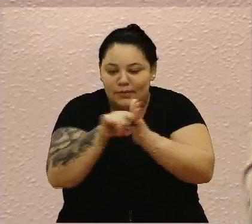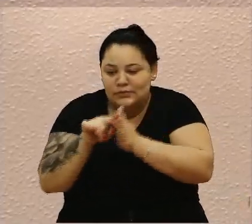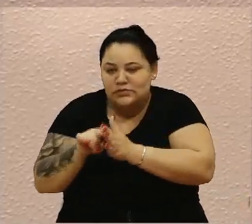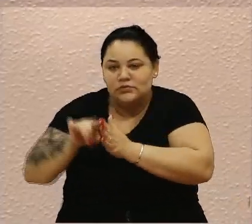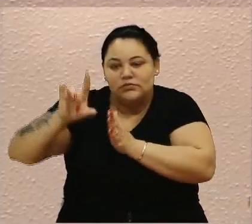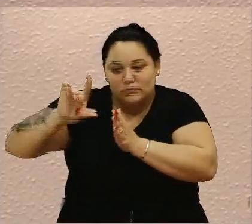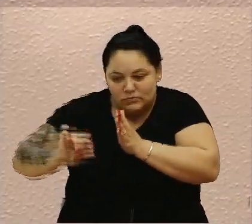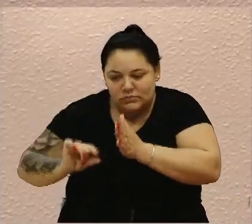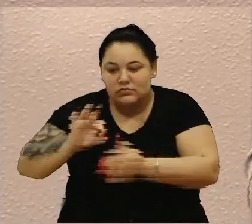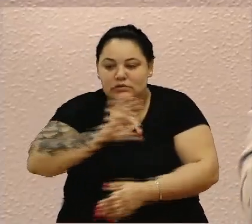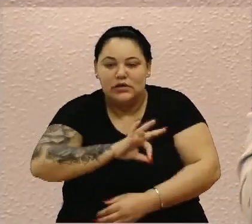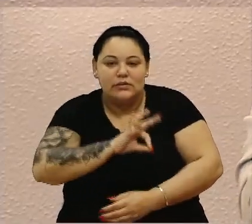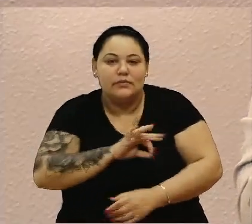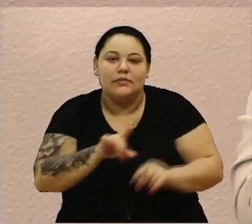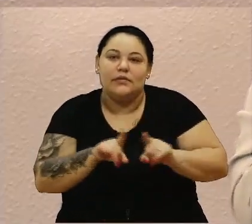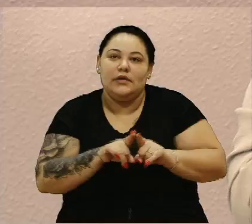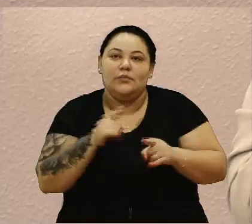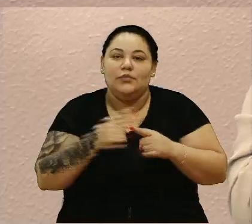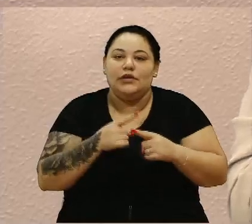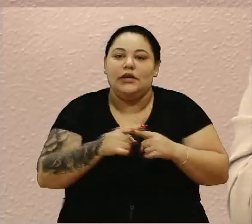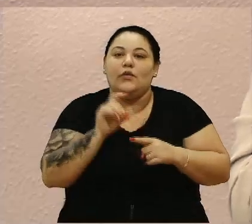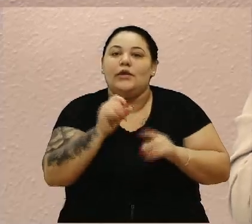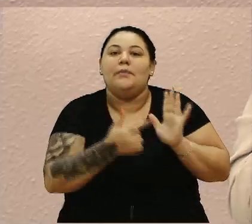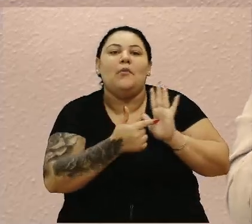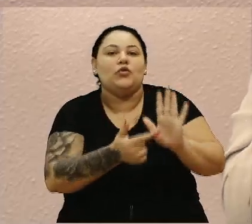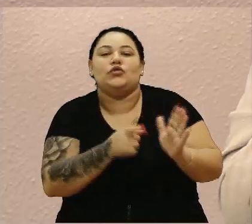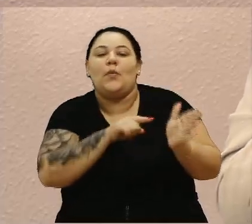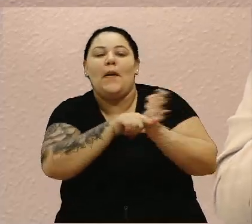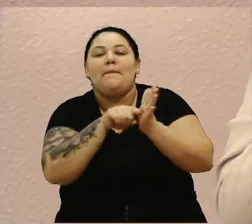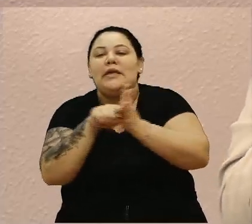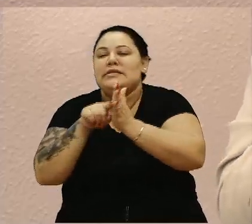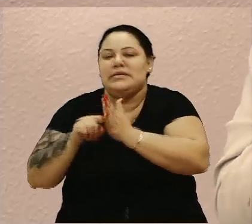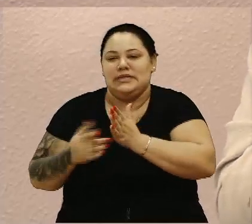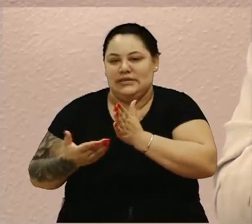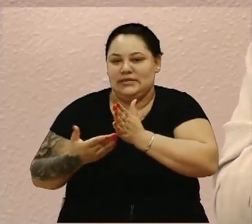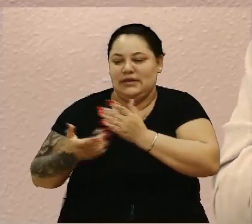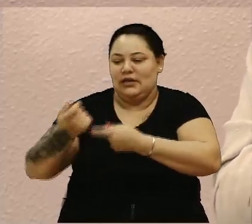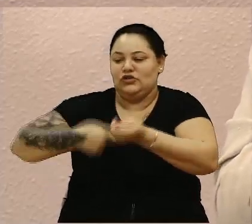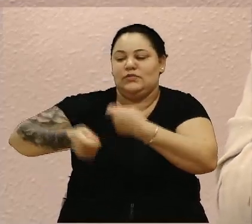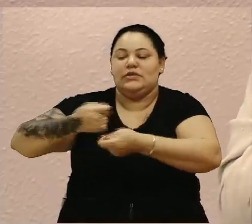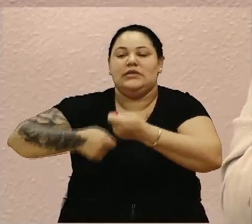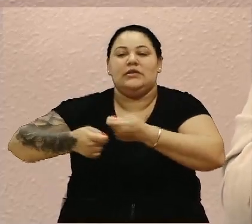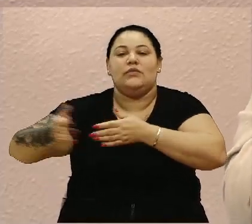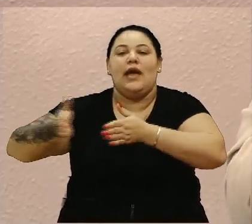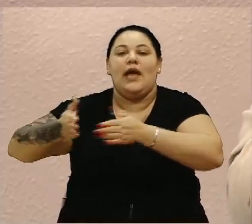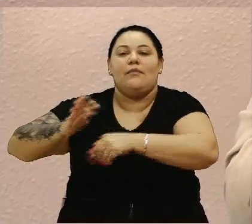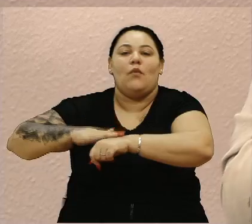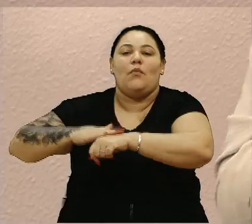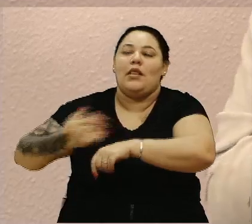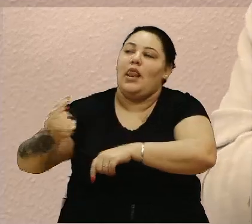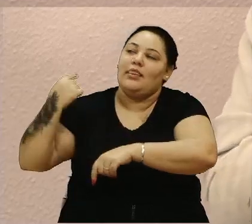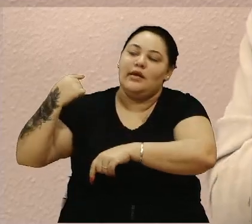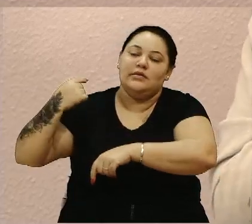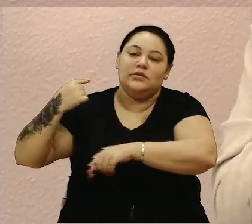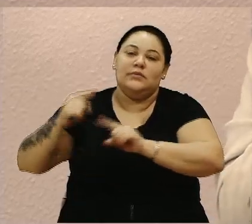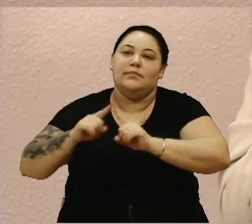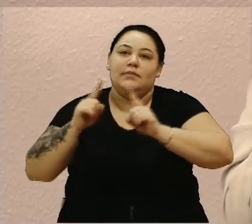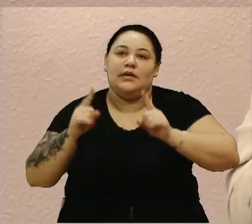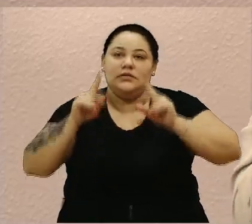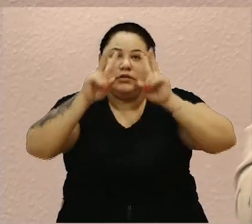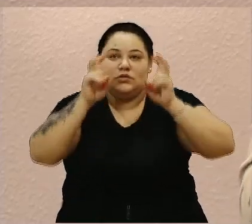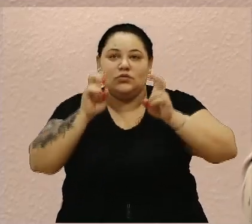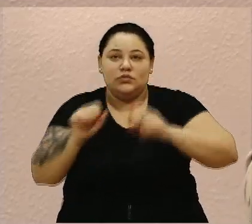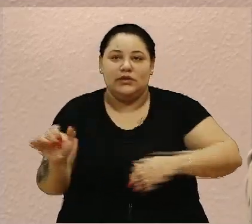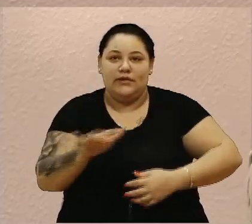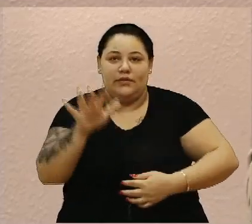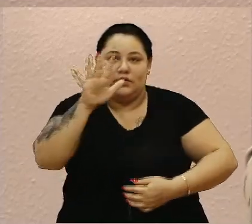diminuir salário, porque foi o que foi apontado pela administração naquela época. Vai ser uma bandeira nossa essa questão da